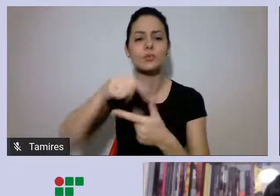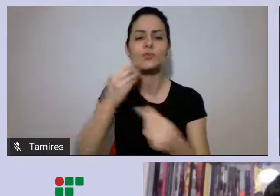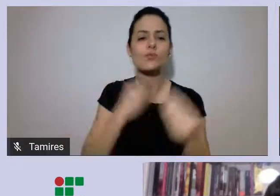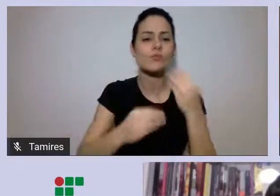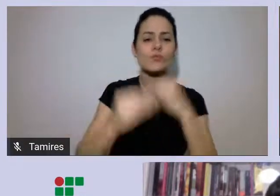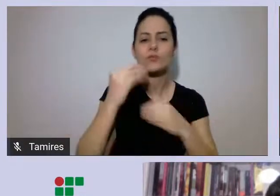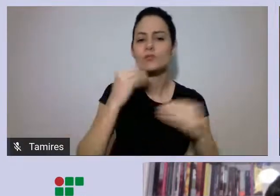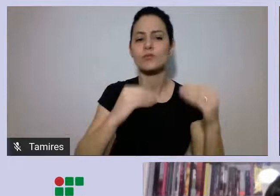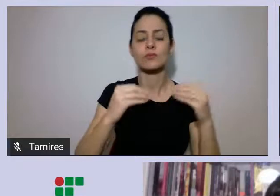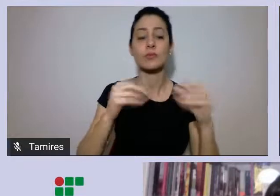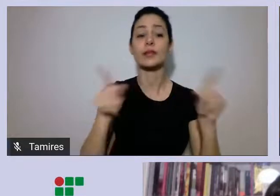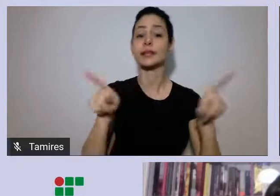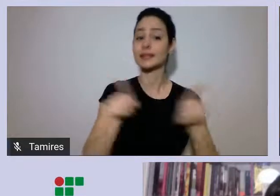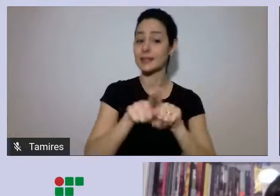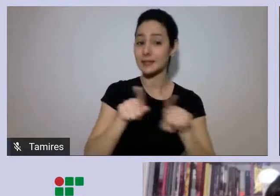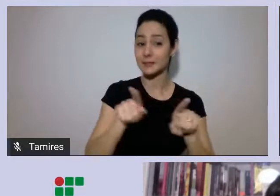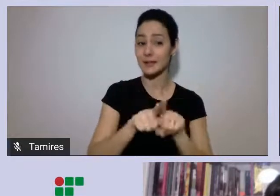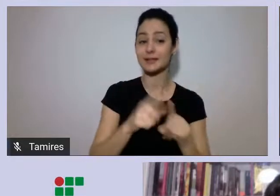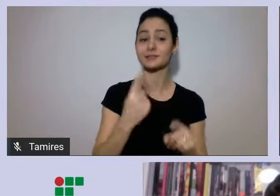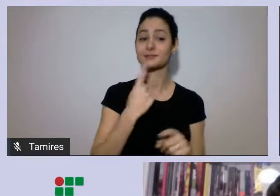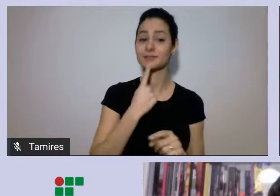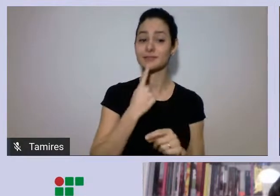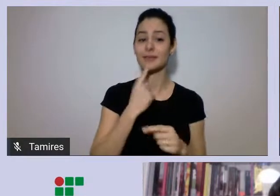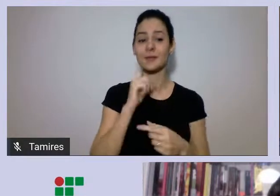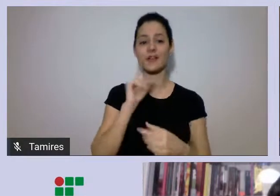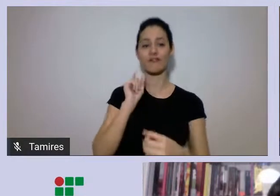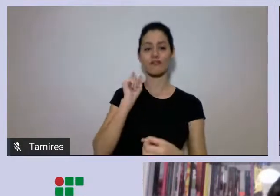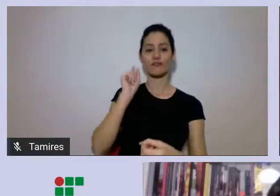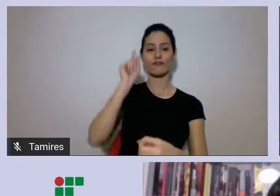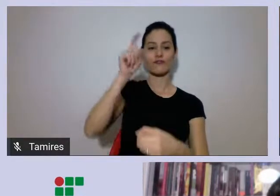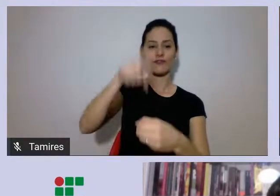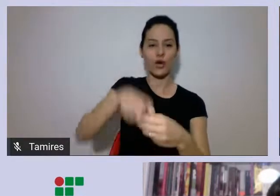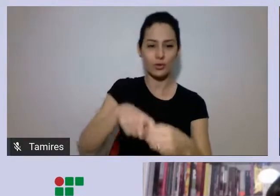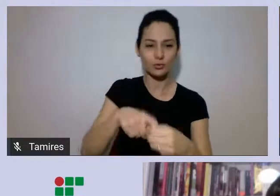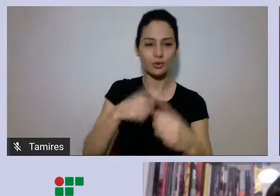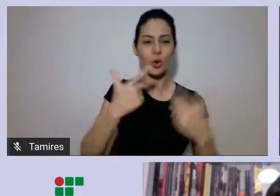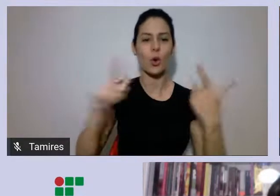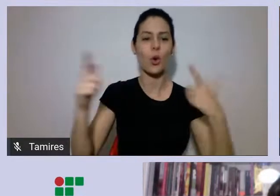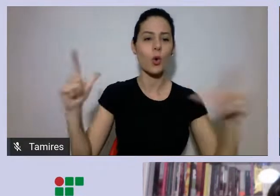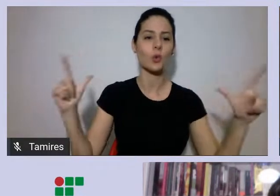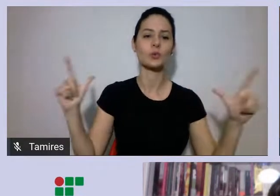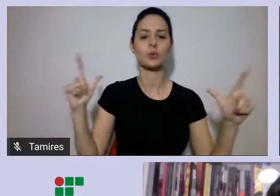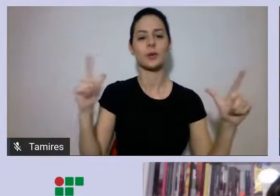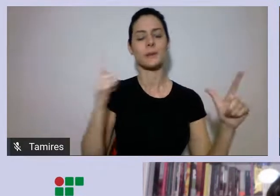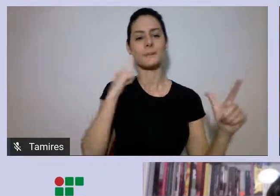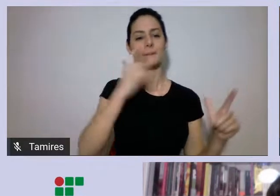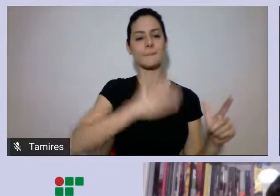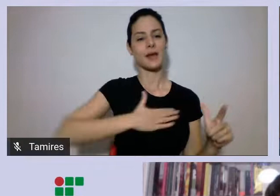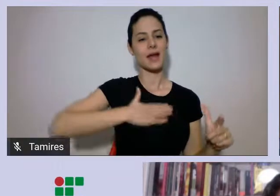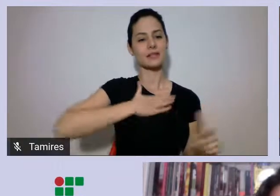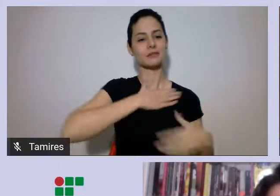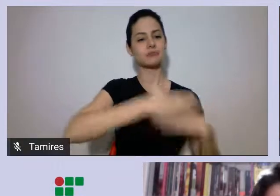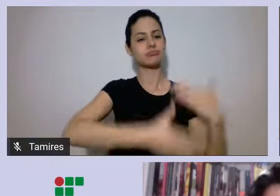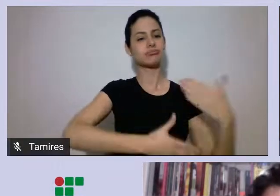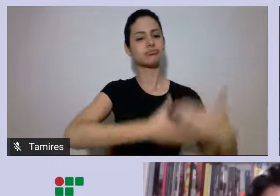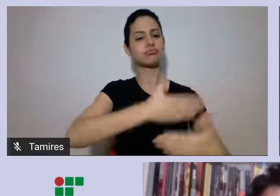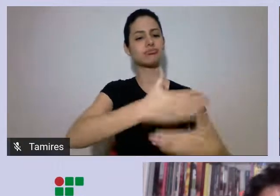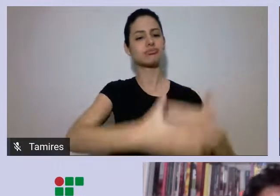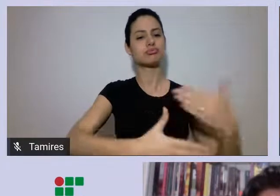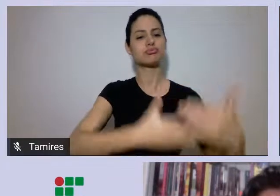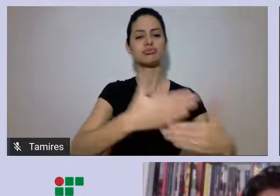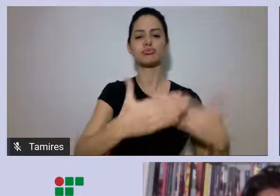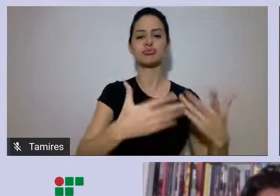onde, eventualmente, voltamos quando outros prazeres, ao longo do tempo, cruelmente